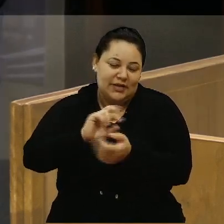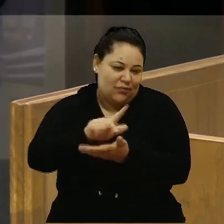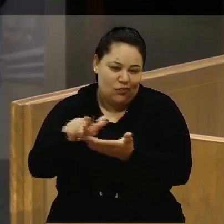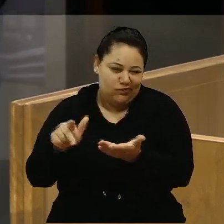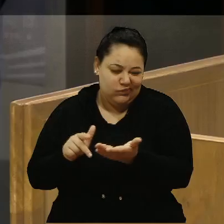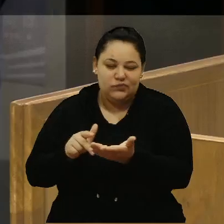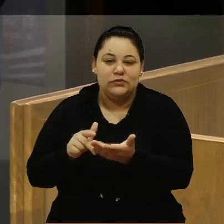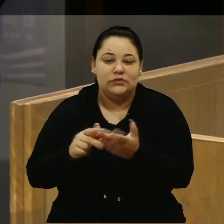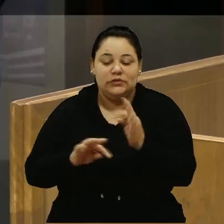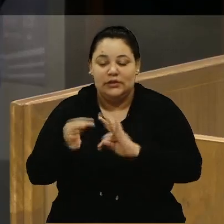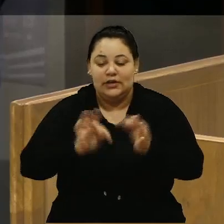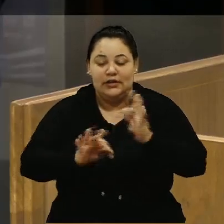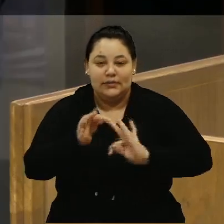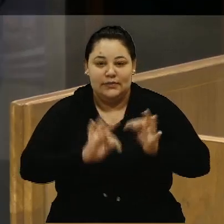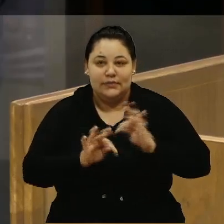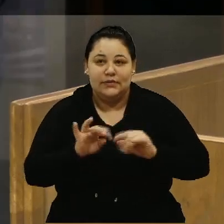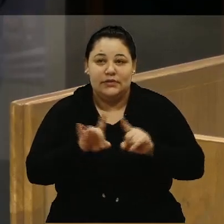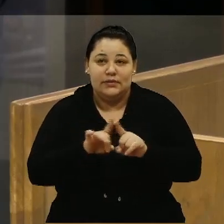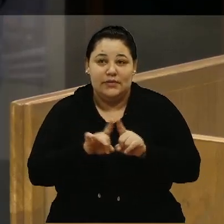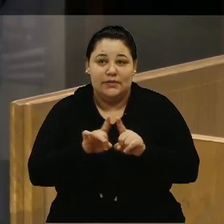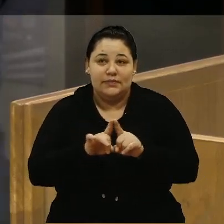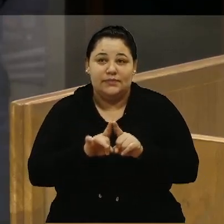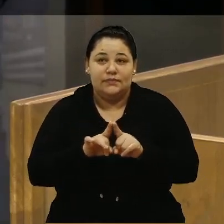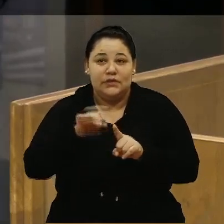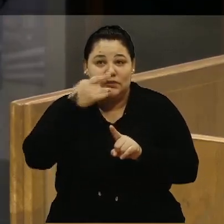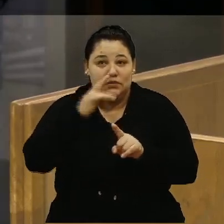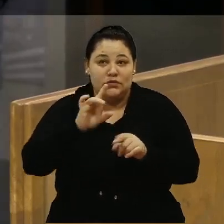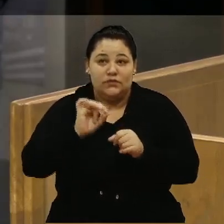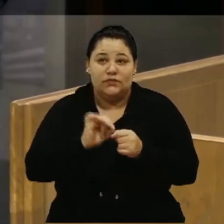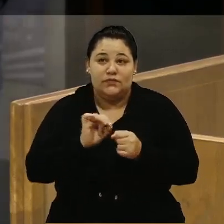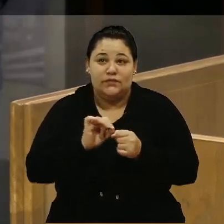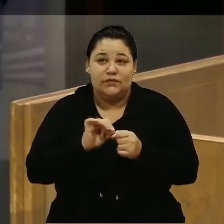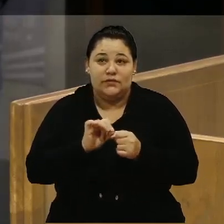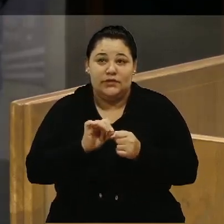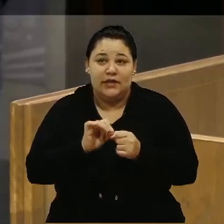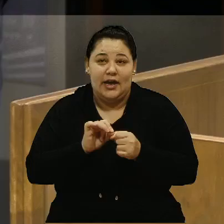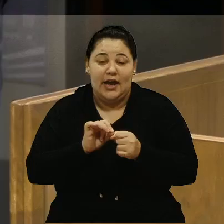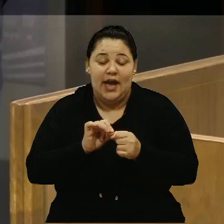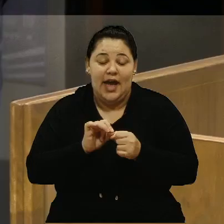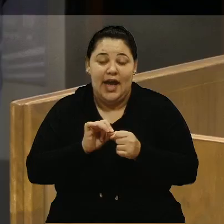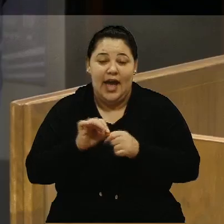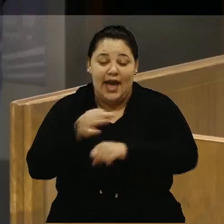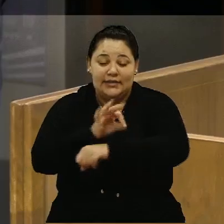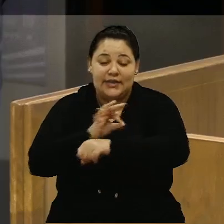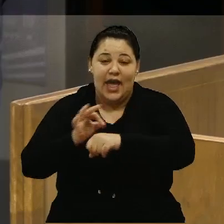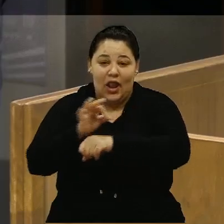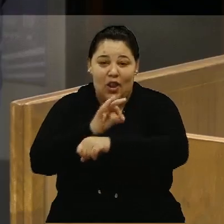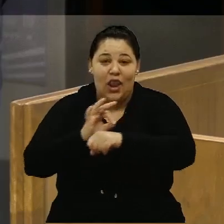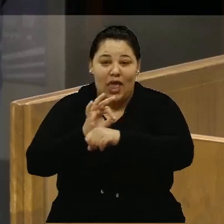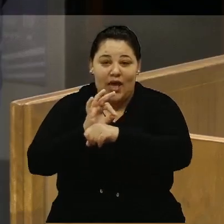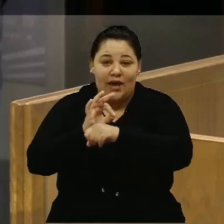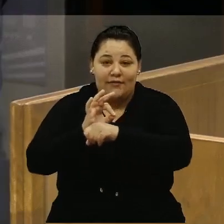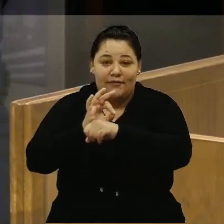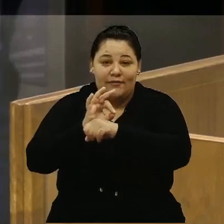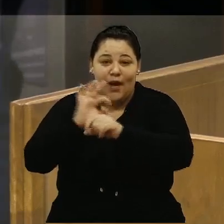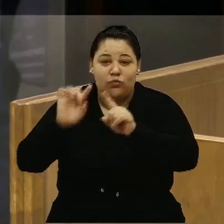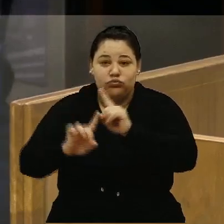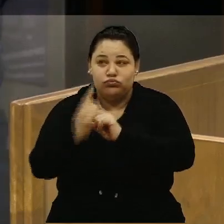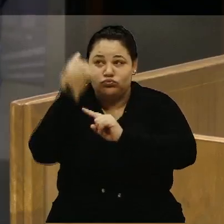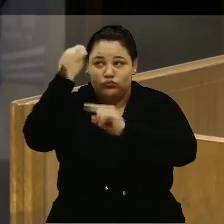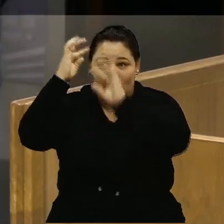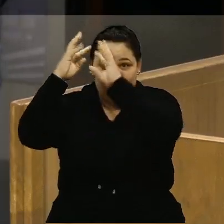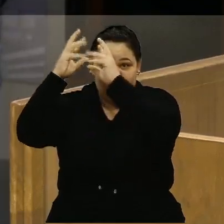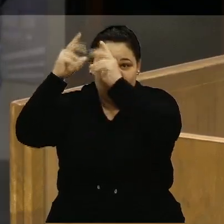subsequentemente, diversas outras terapias para fazer com que essas células-tronco se destinem à área cerebral dele. Então, ele vai